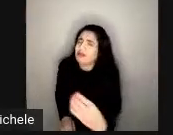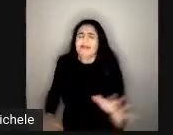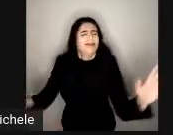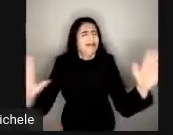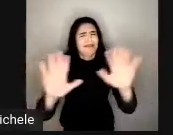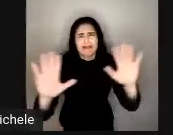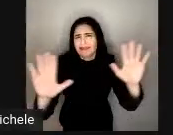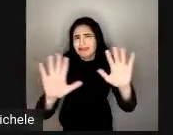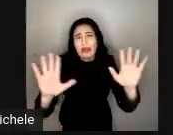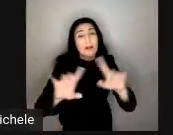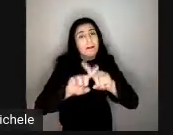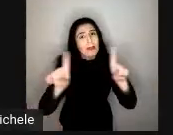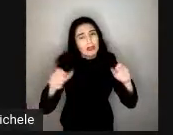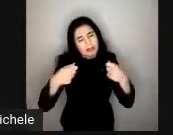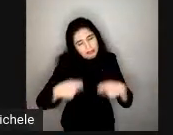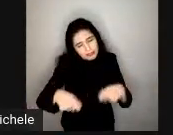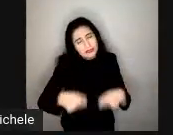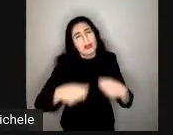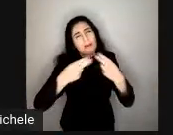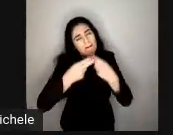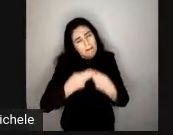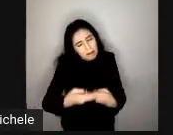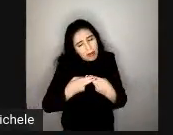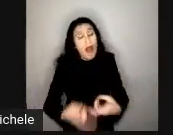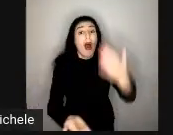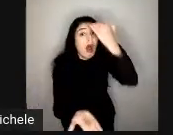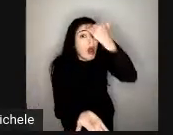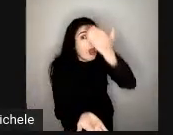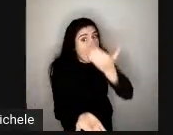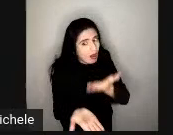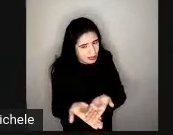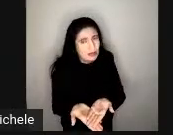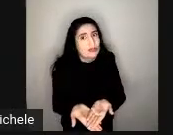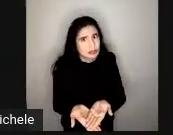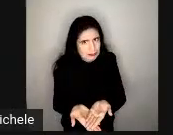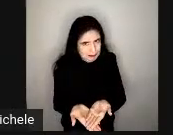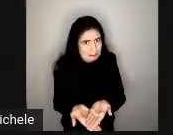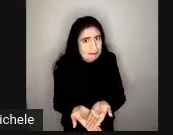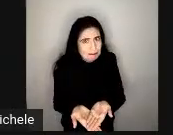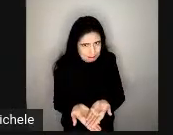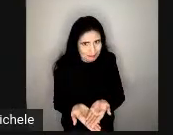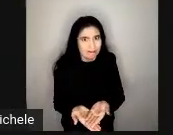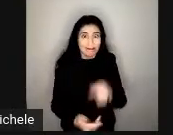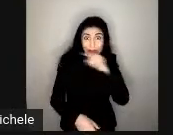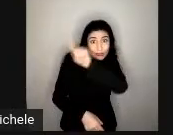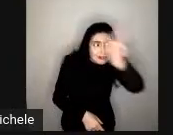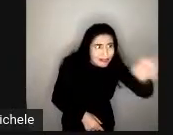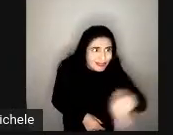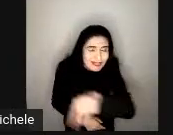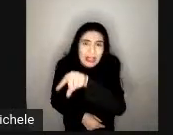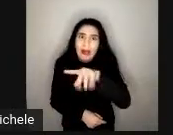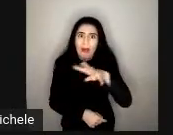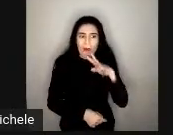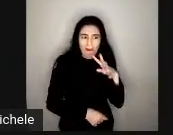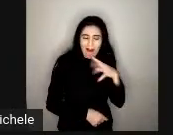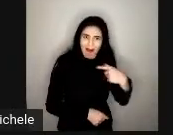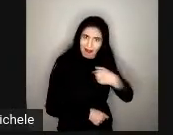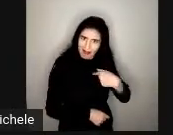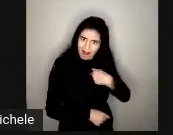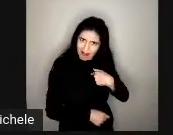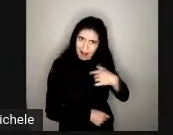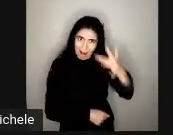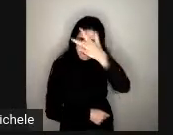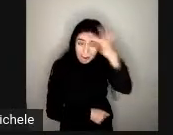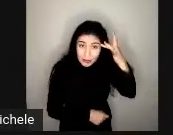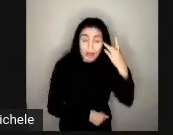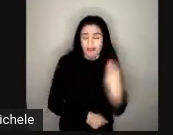precisa ter muita fé, acreditar. E hoje, como vocês me conhecem, as pessoas que estão